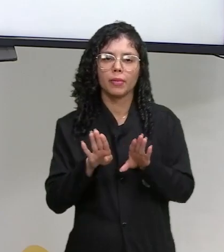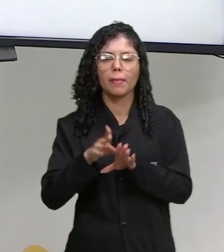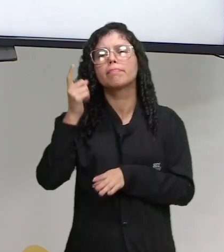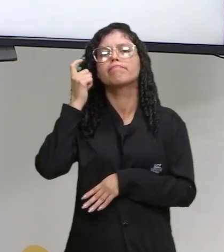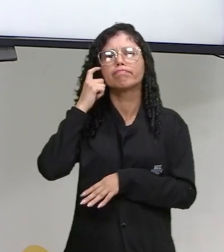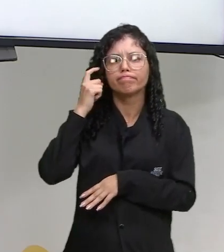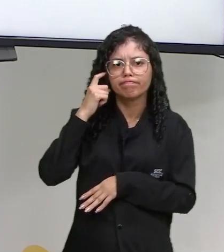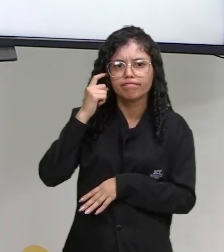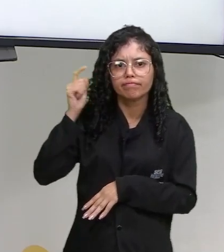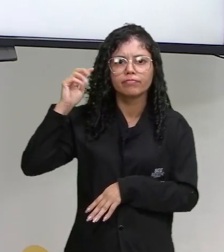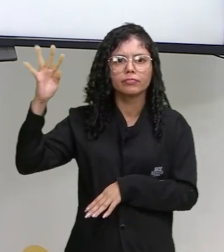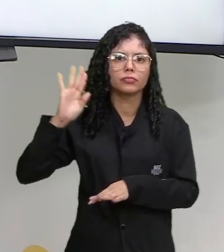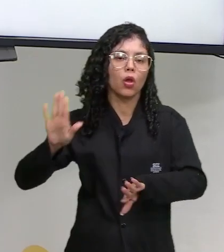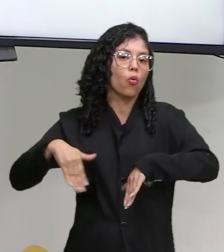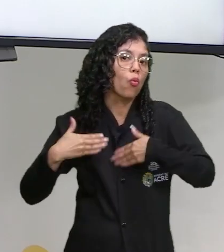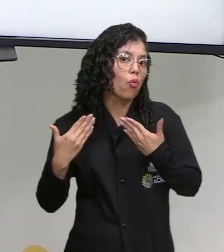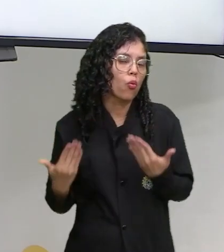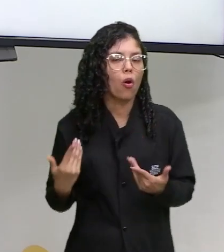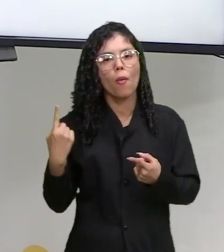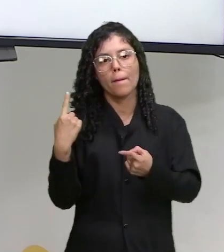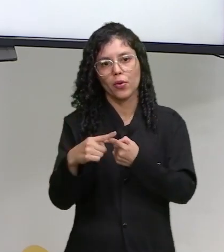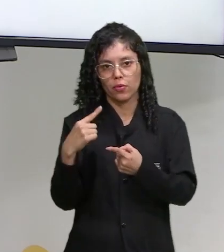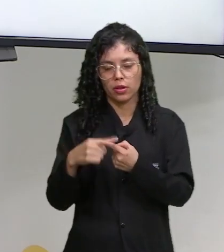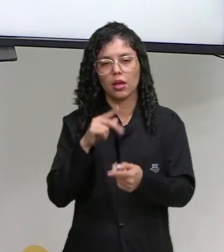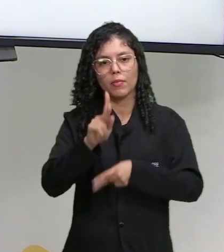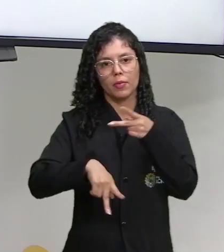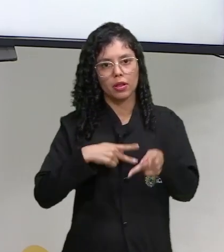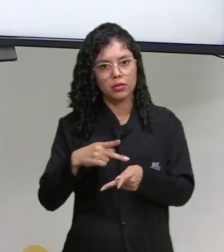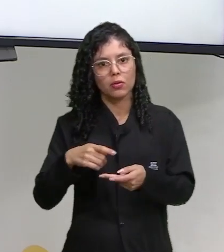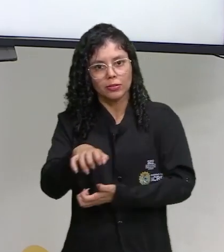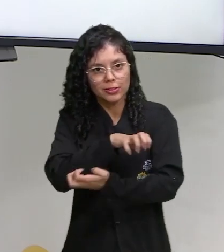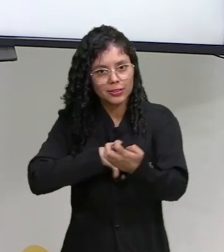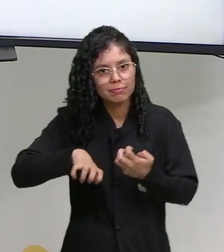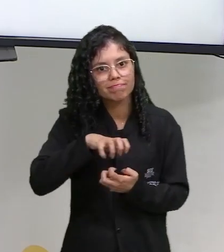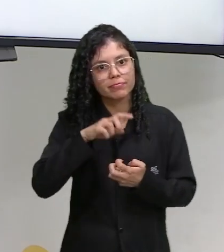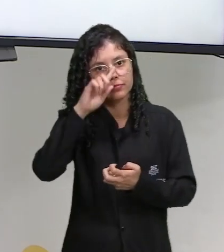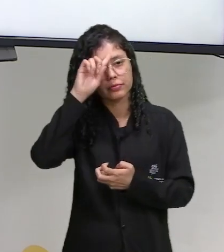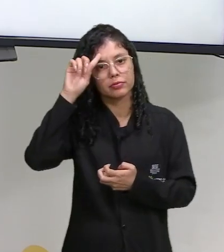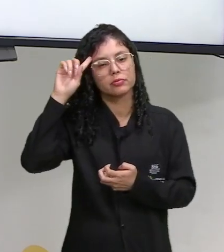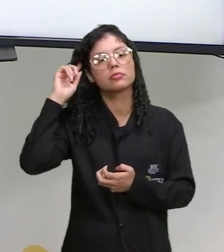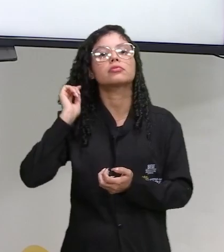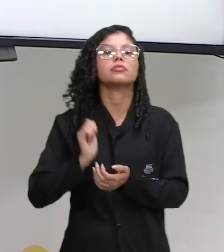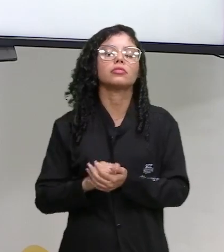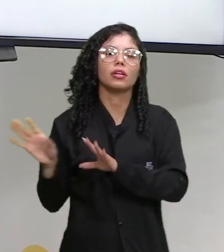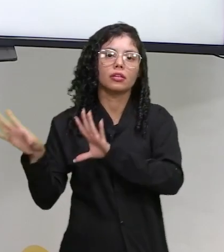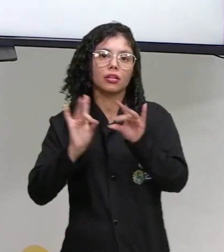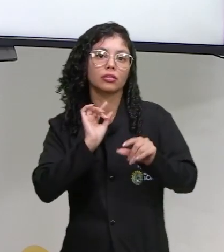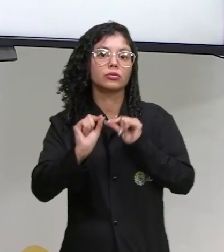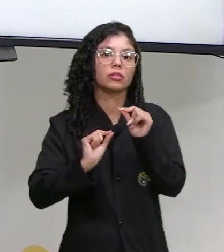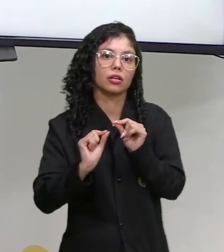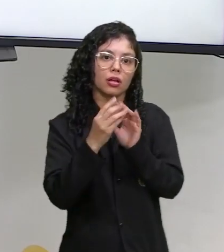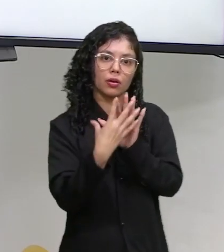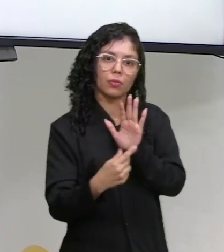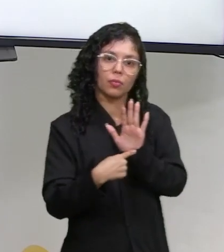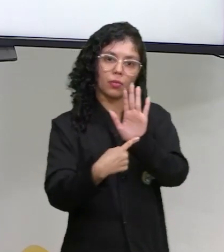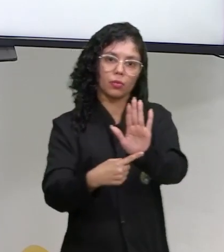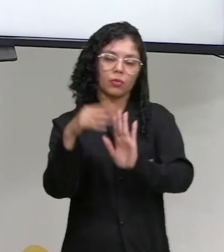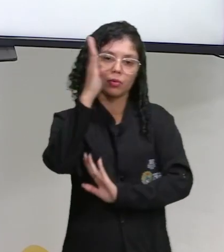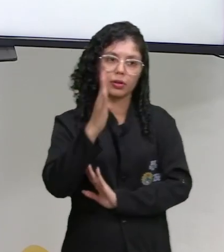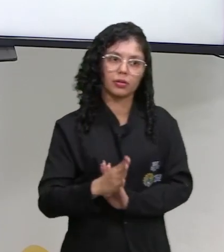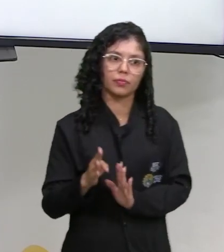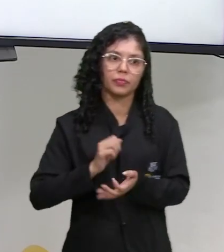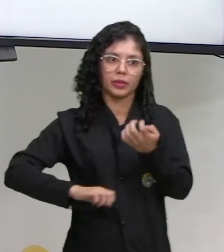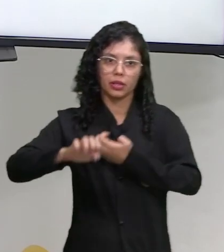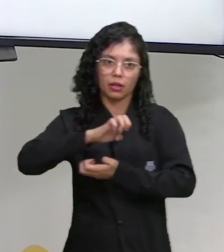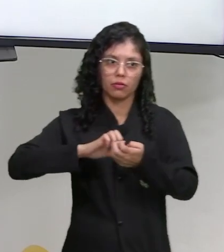refletir acerca de quais motivos levaram essa população a se revoltar. E o que isso reflete na história do Brasil? Bom, a Revolta de